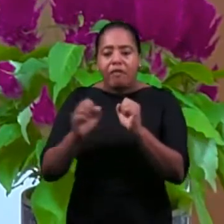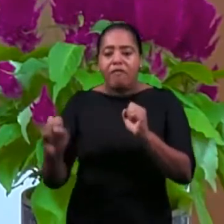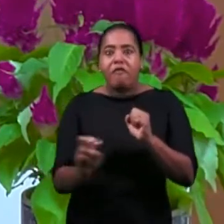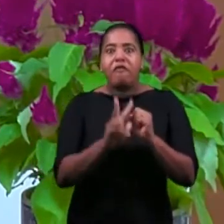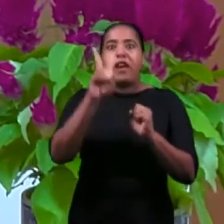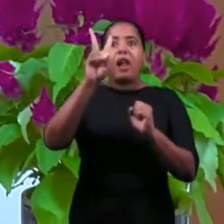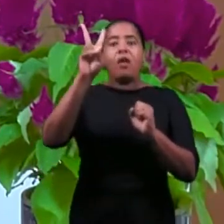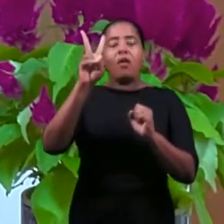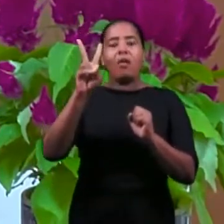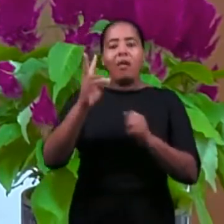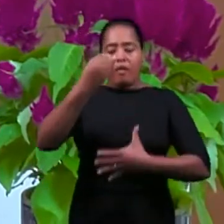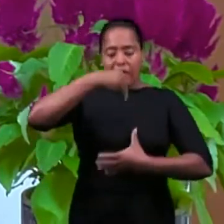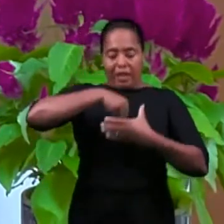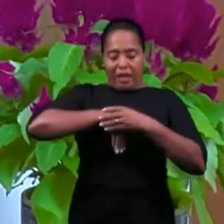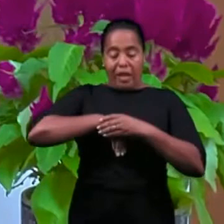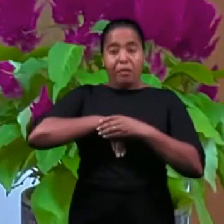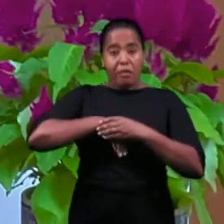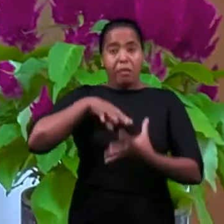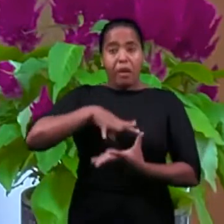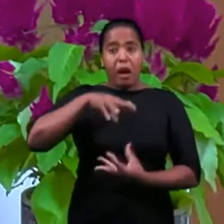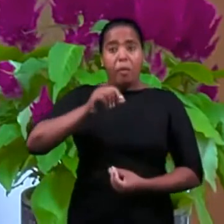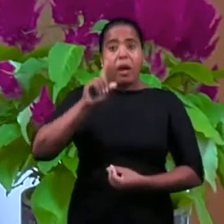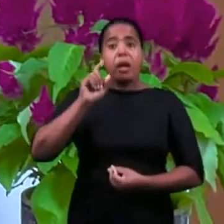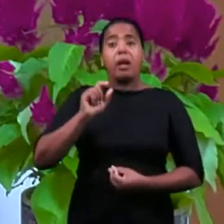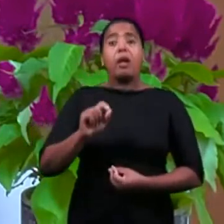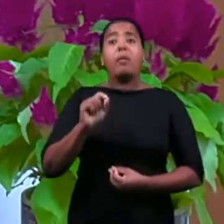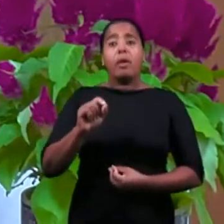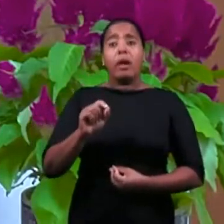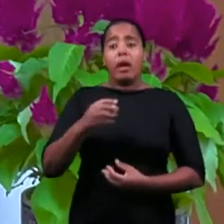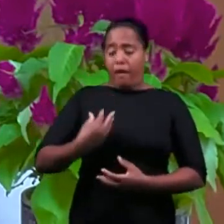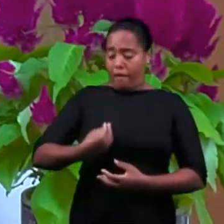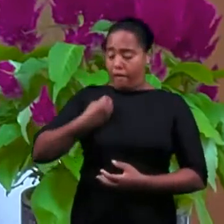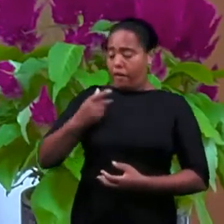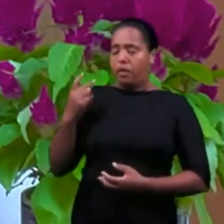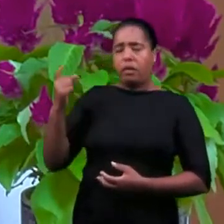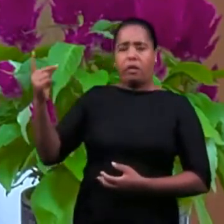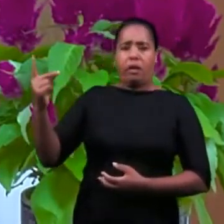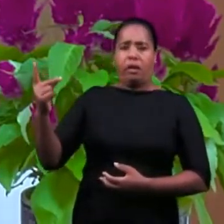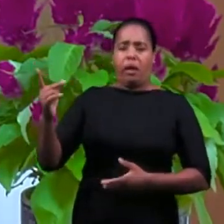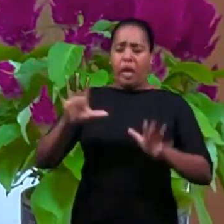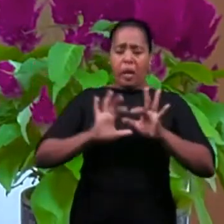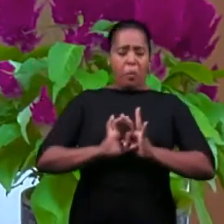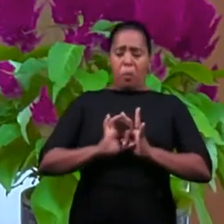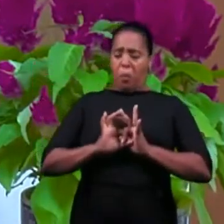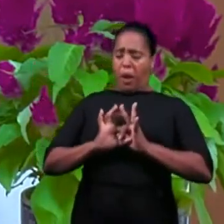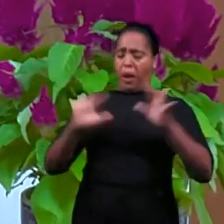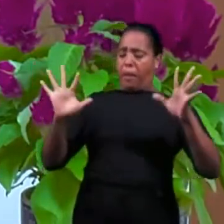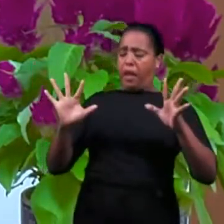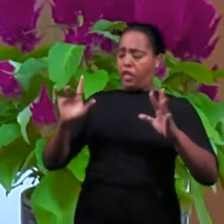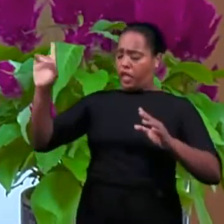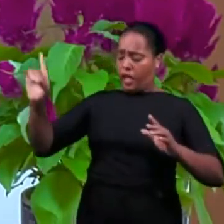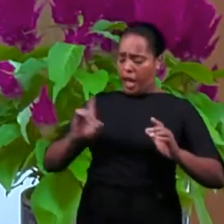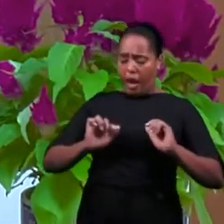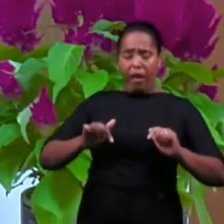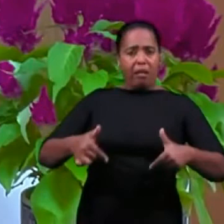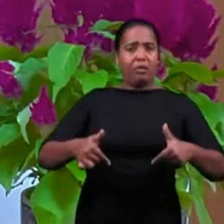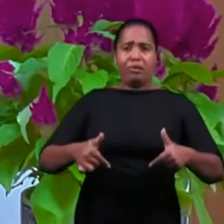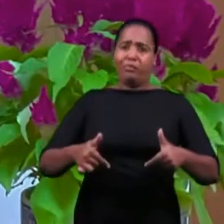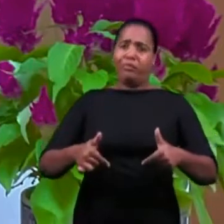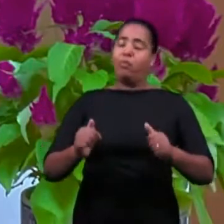isso. E ele deixa que as coisas aconteçam. Então, por isso, muitos